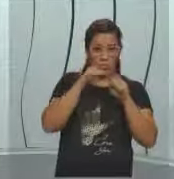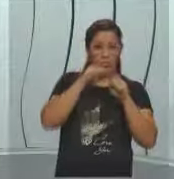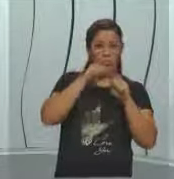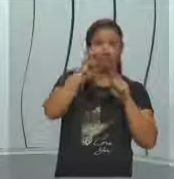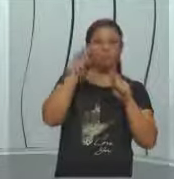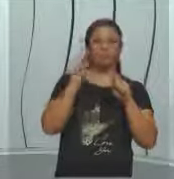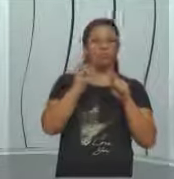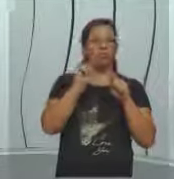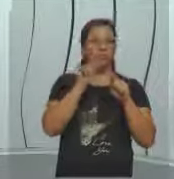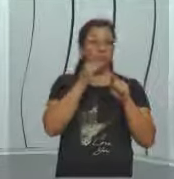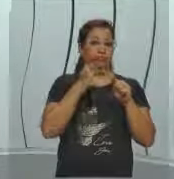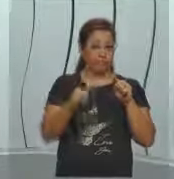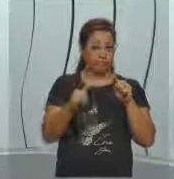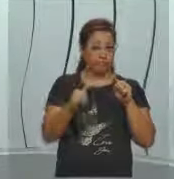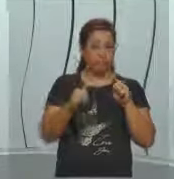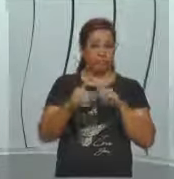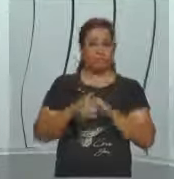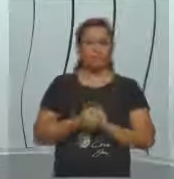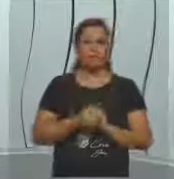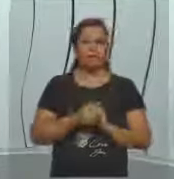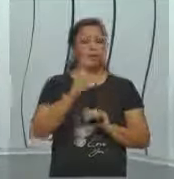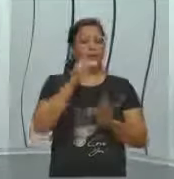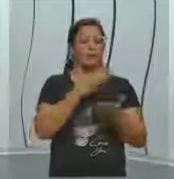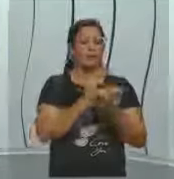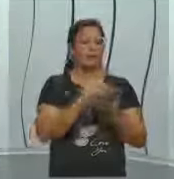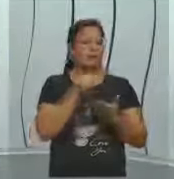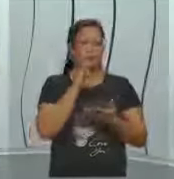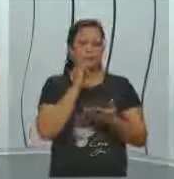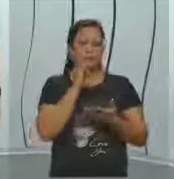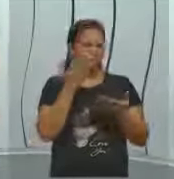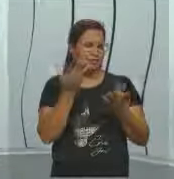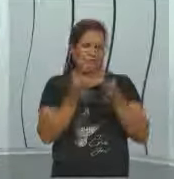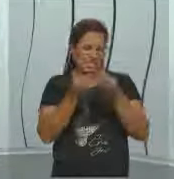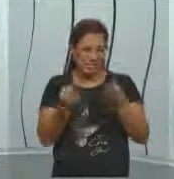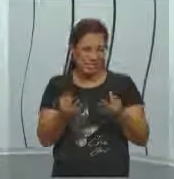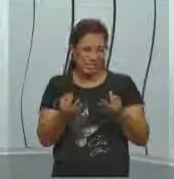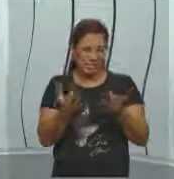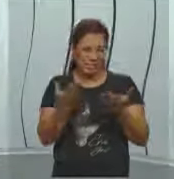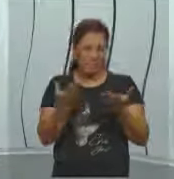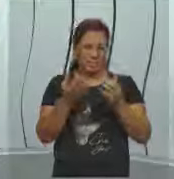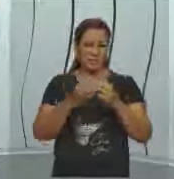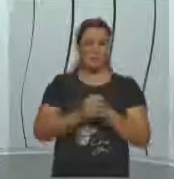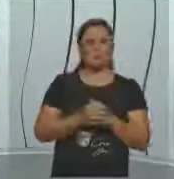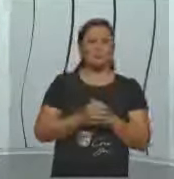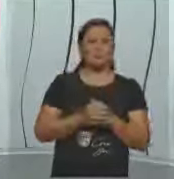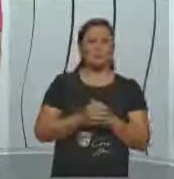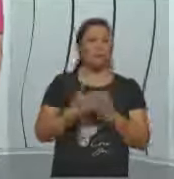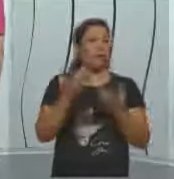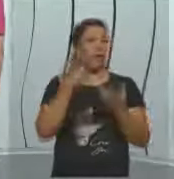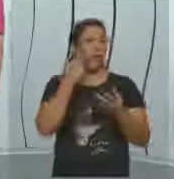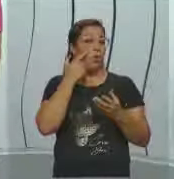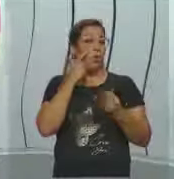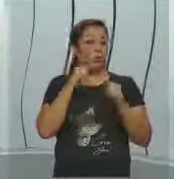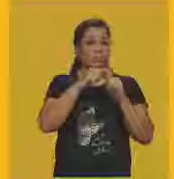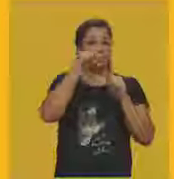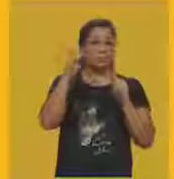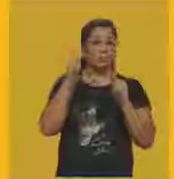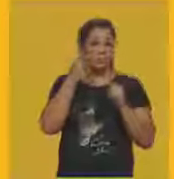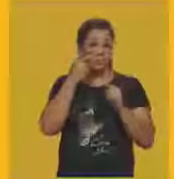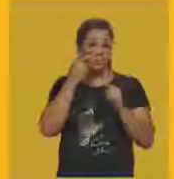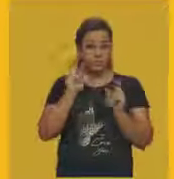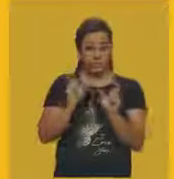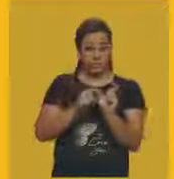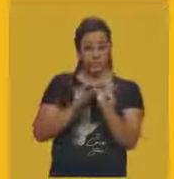é um circuito. Então, eu vou começar dando um exemplo bastante simples para vocês aqui de um circuito. Olha só, nós temos aqui uma